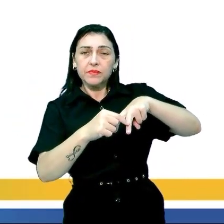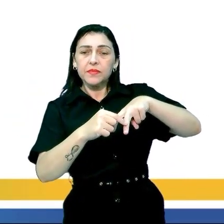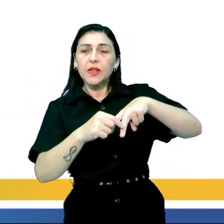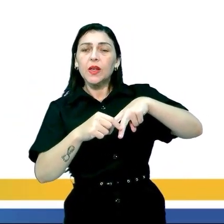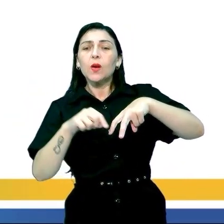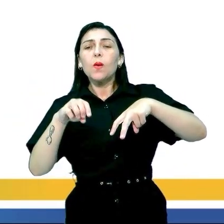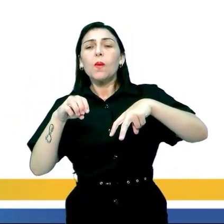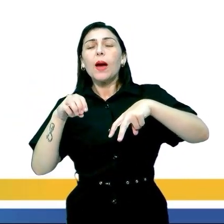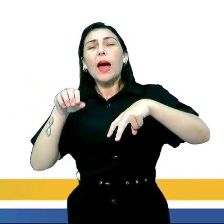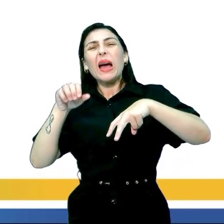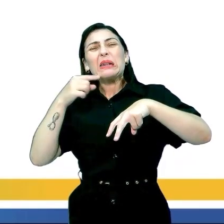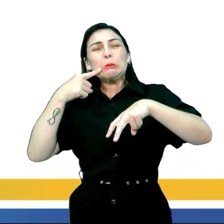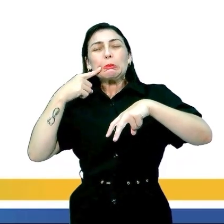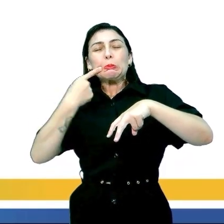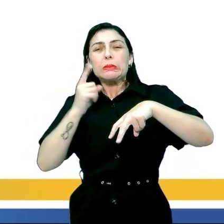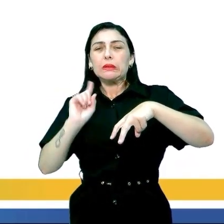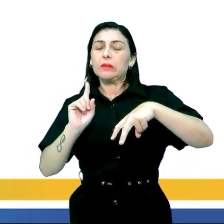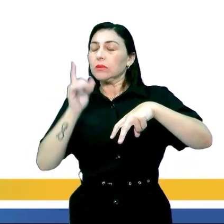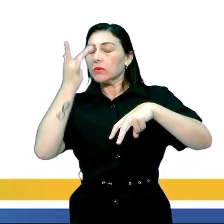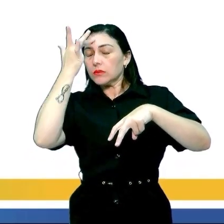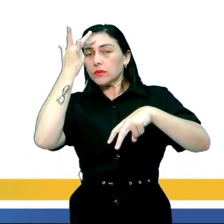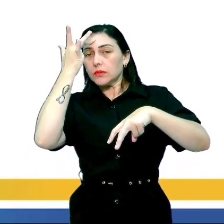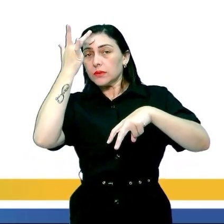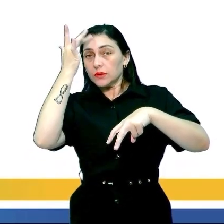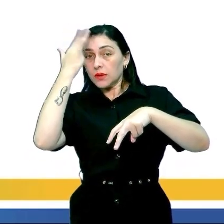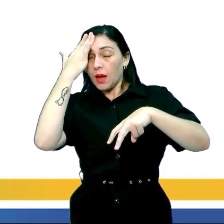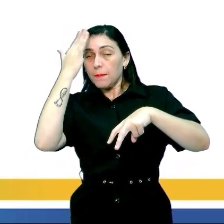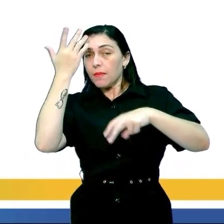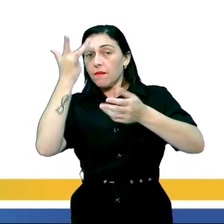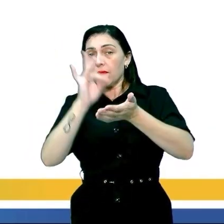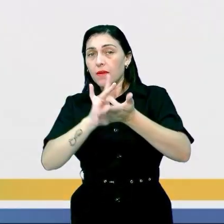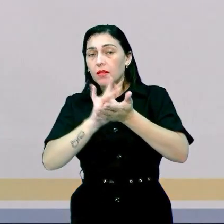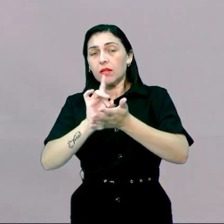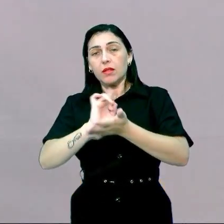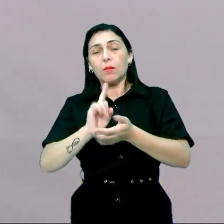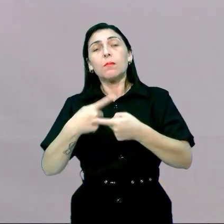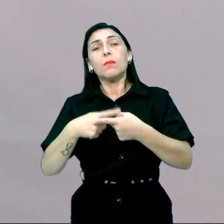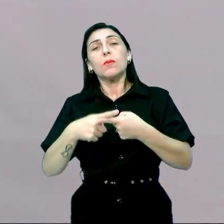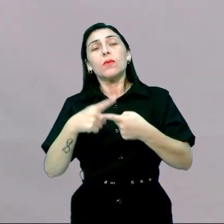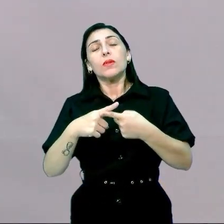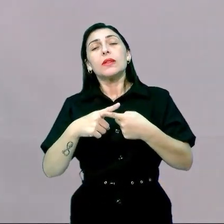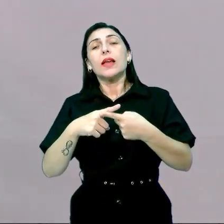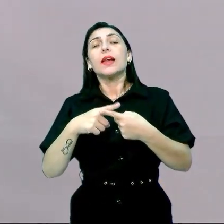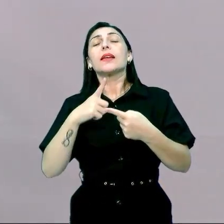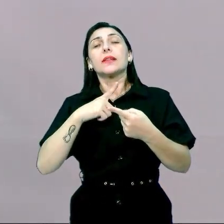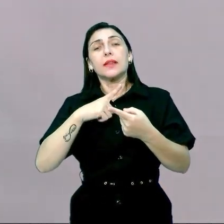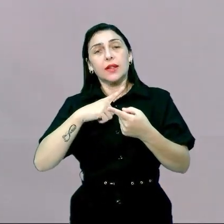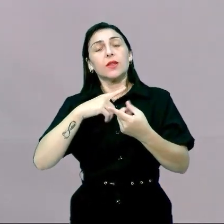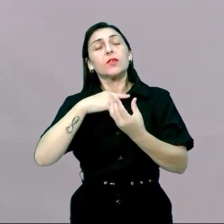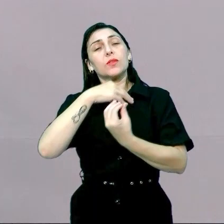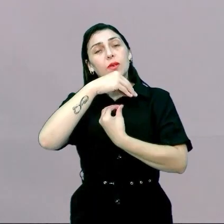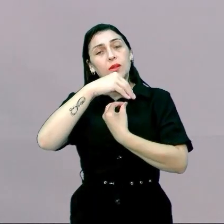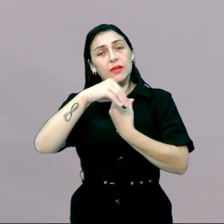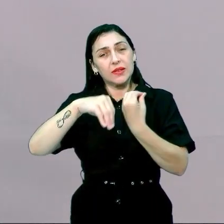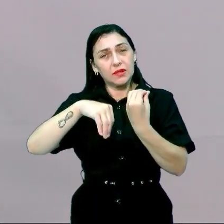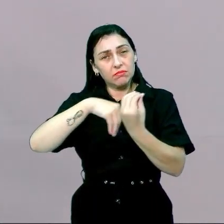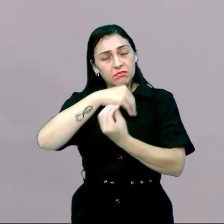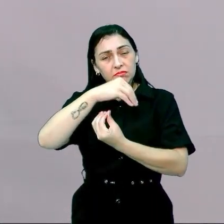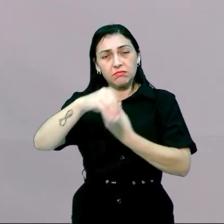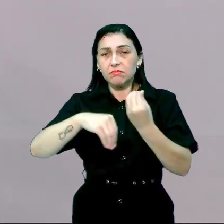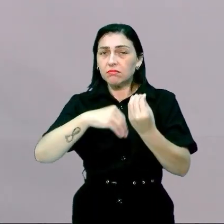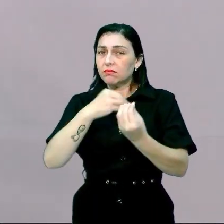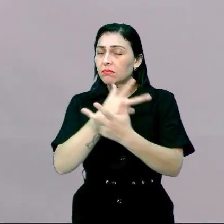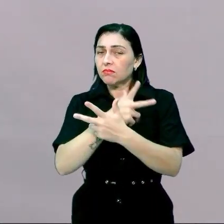amargo. A gente sabe que isso não é verdade, porque as papilas gustativas, ela está distribuídas de uma forma aleatória